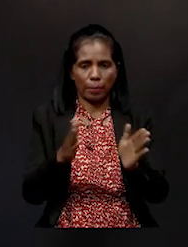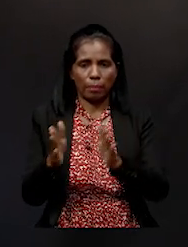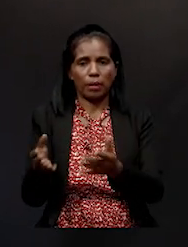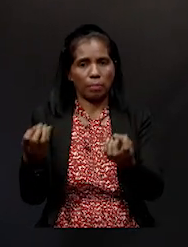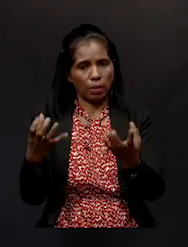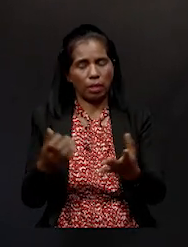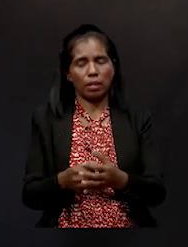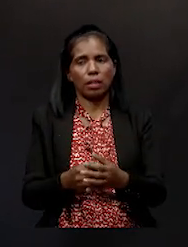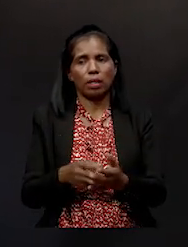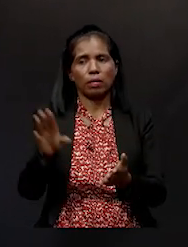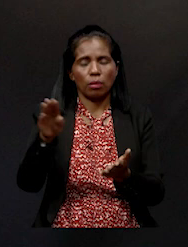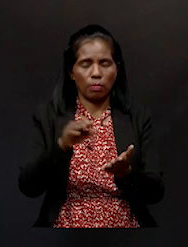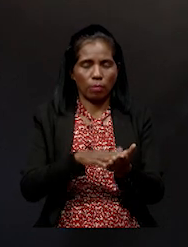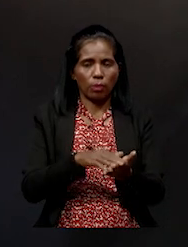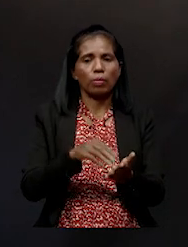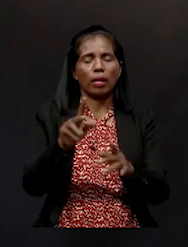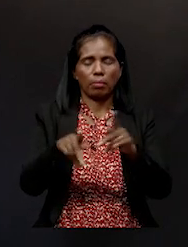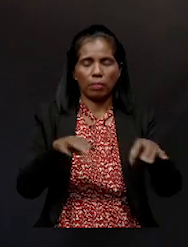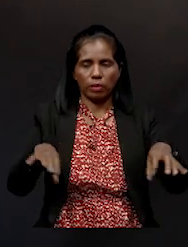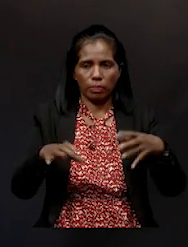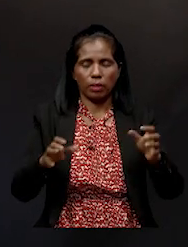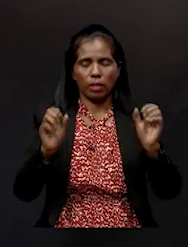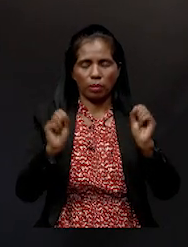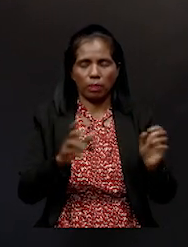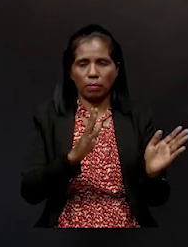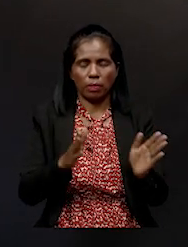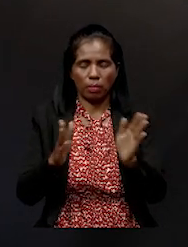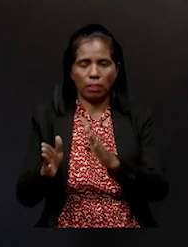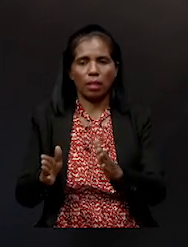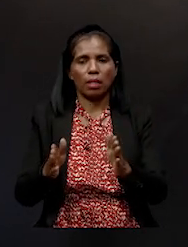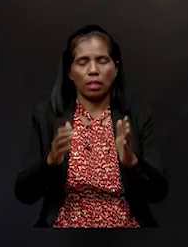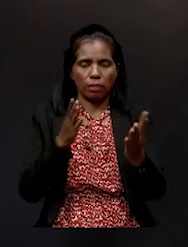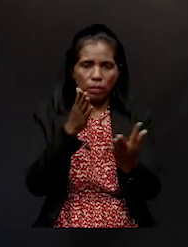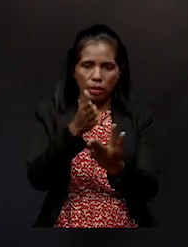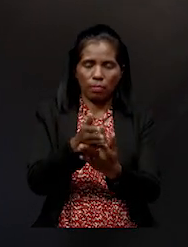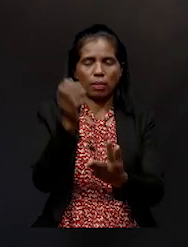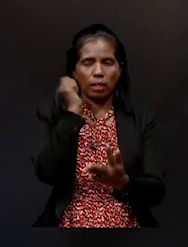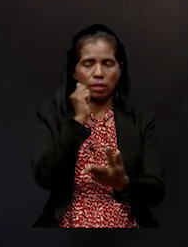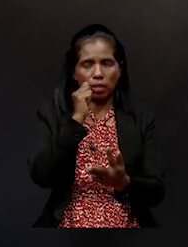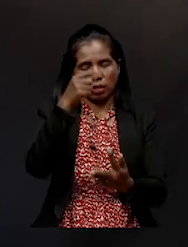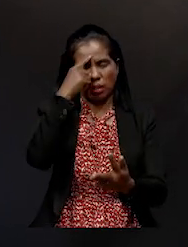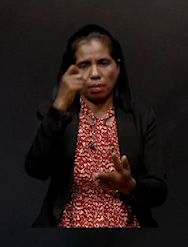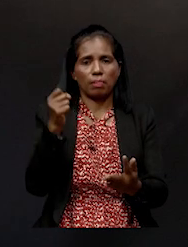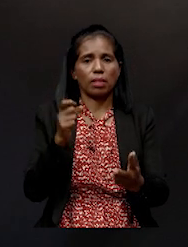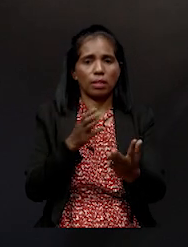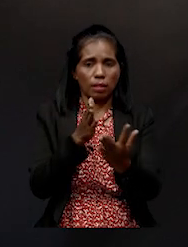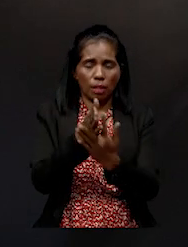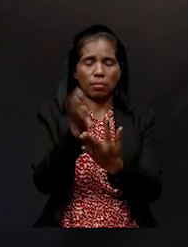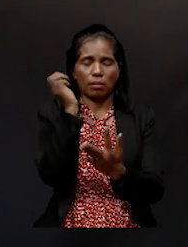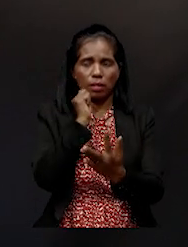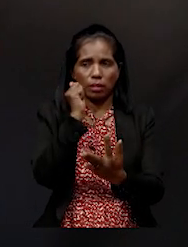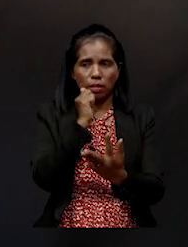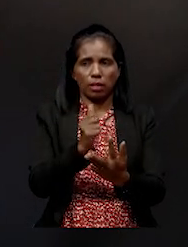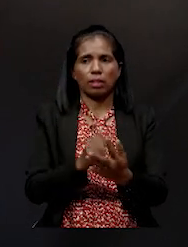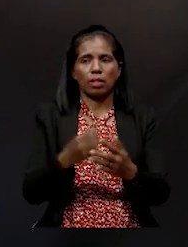clitar, recruta e matia clitar para rodi prepara amba adesão e dané. Tamba adesão né, em termos